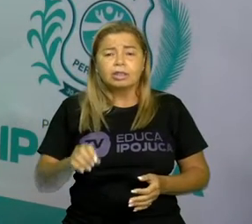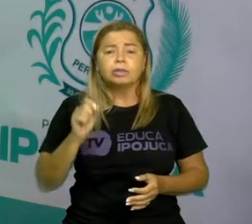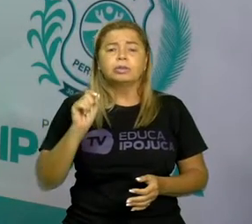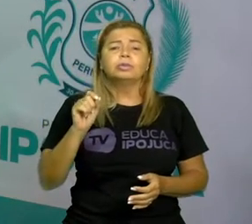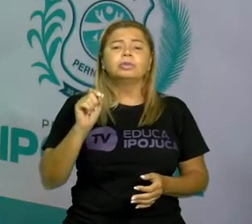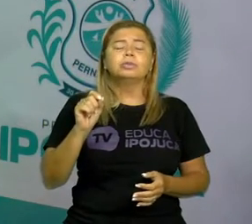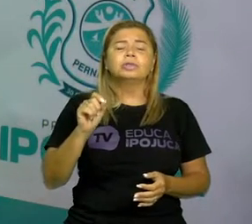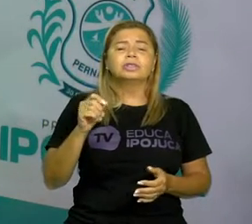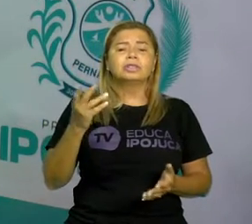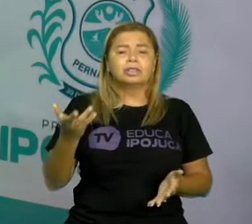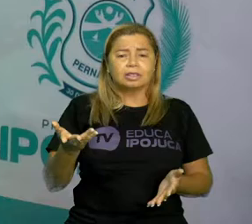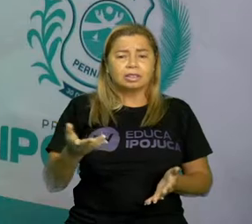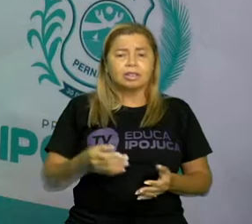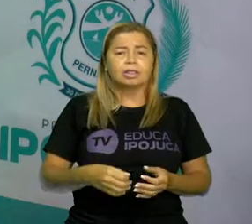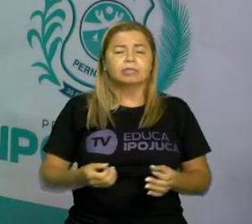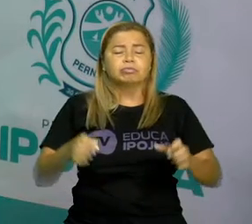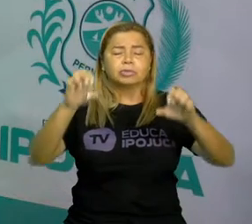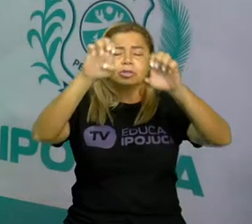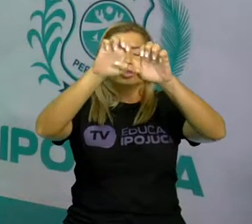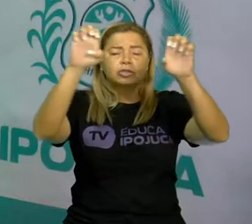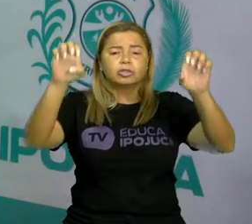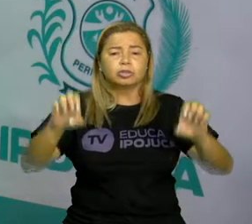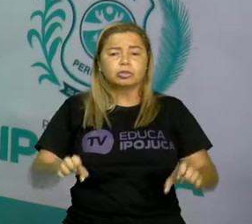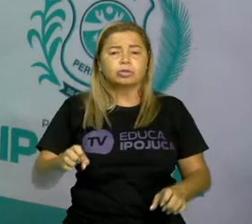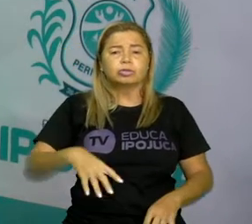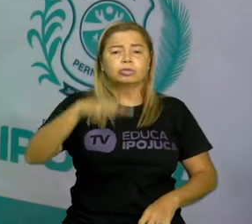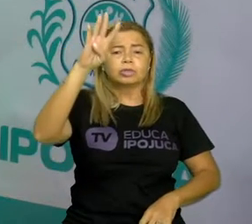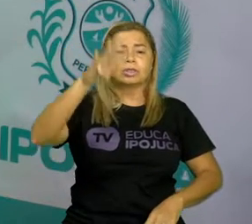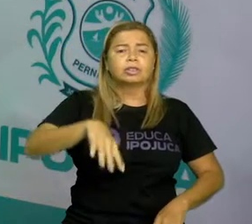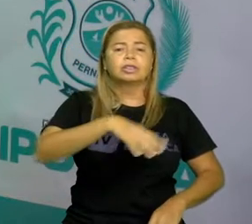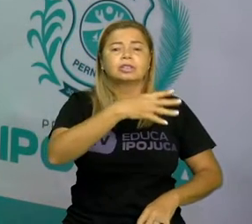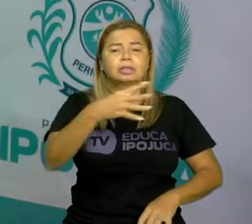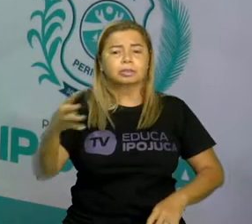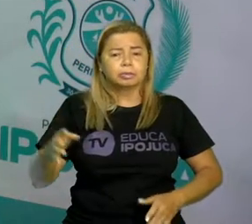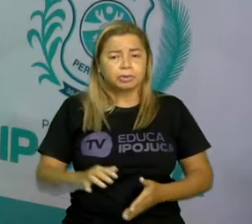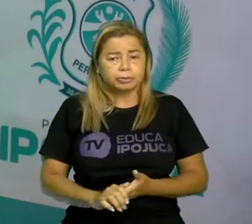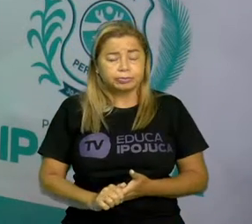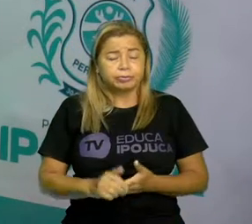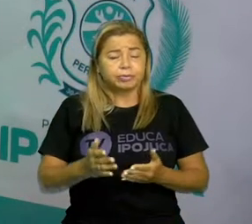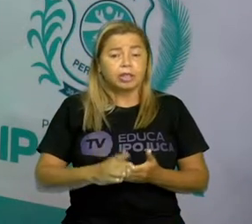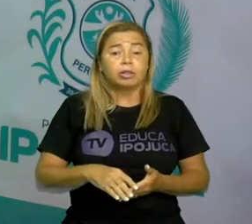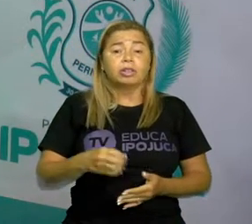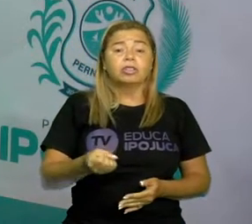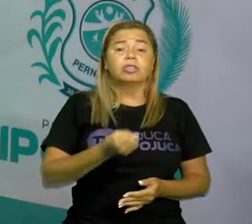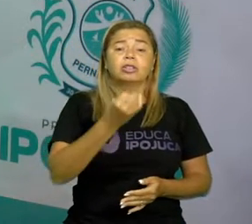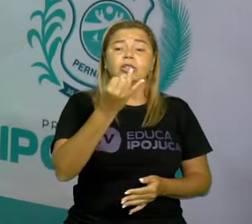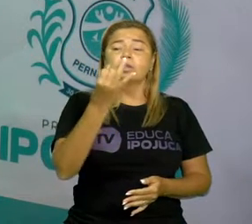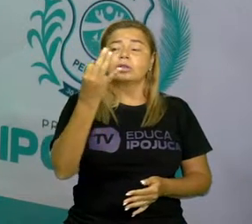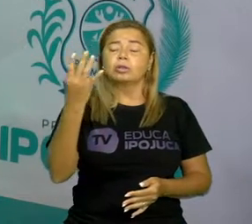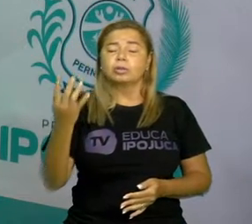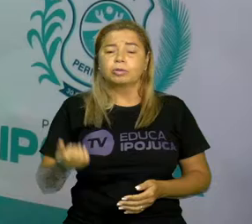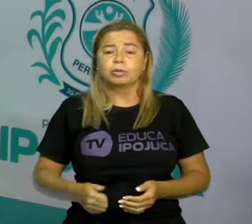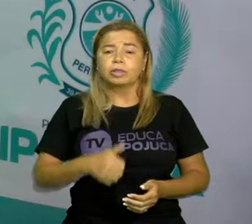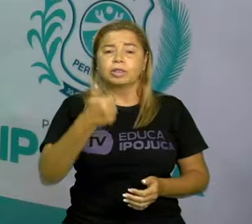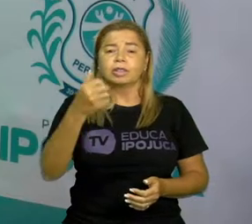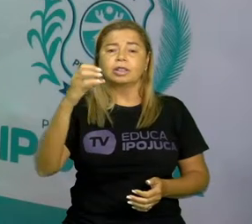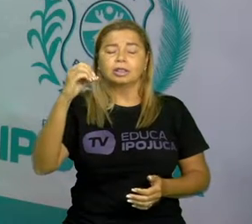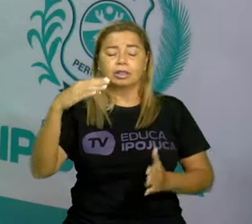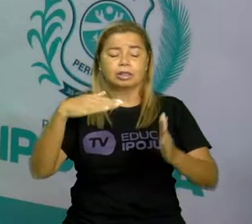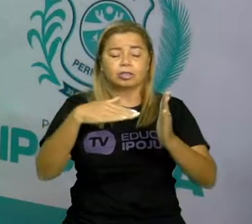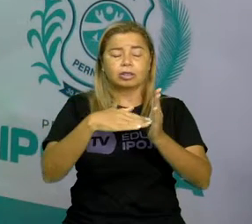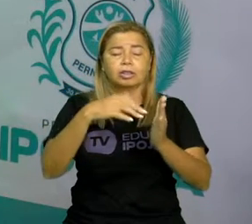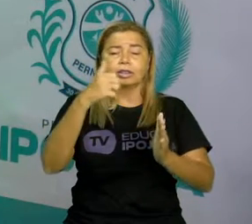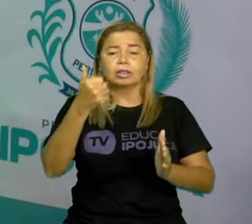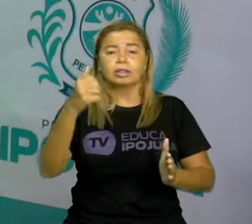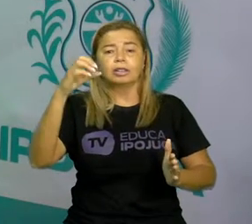decimal porque contamos em grupo de 10. Foi inventado pelos hindus e aperfeiçoado pelos árabes.